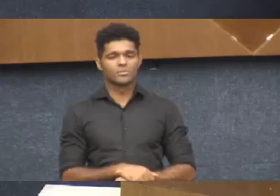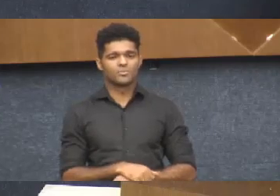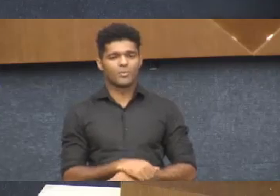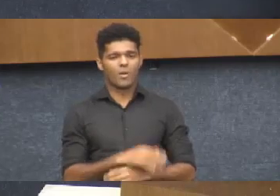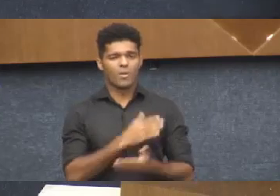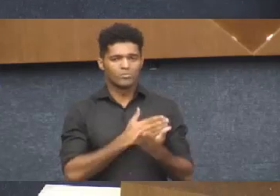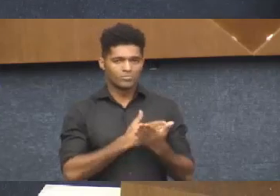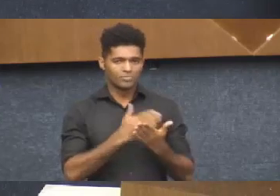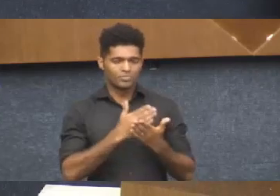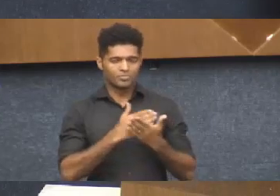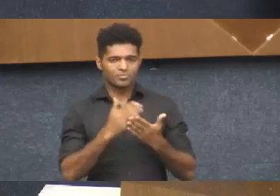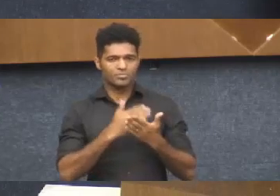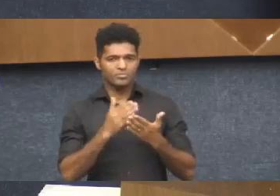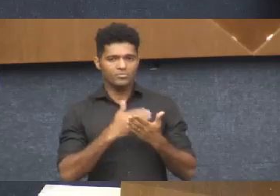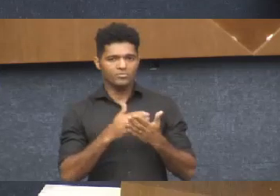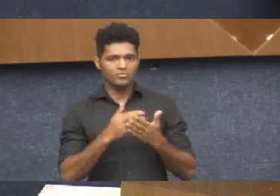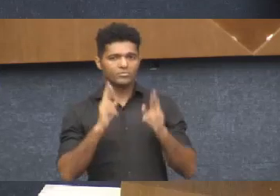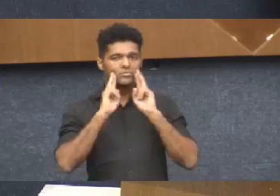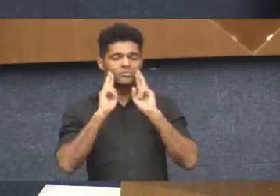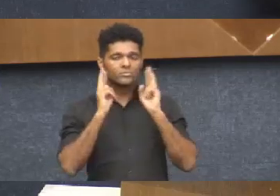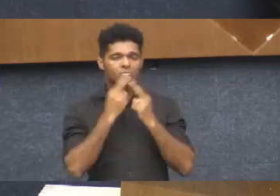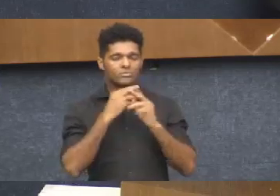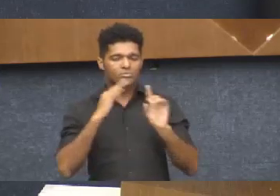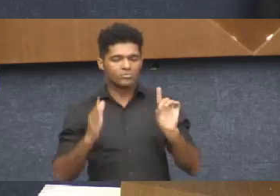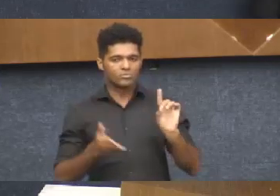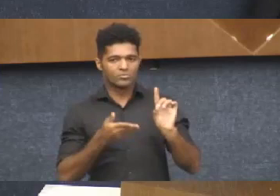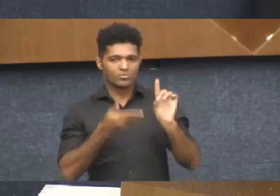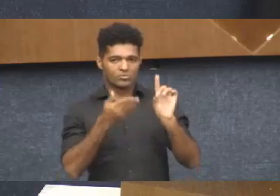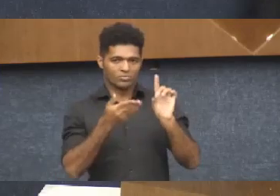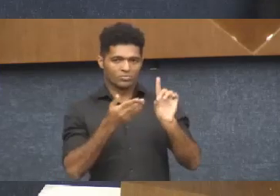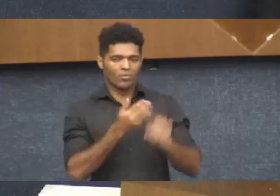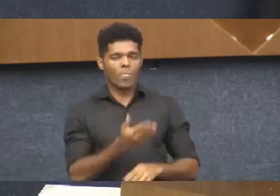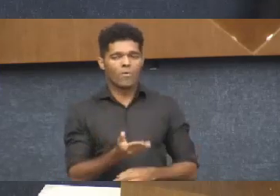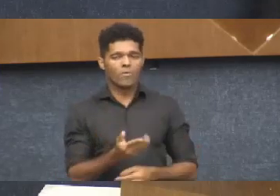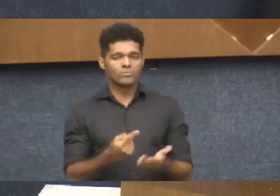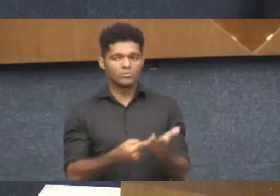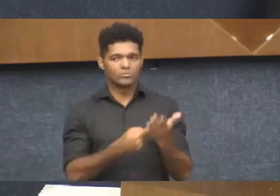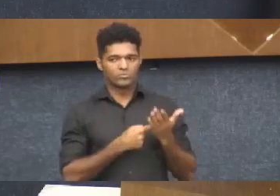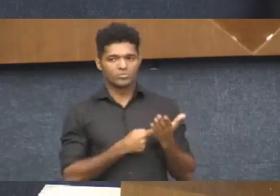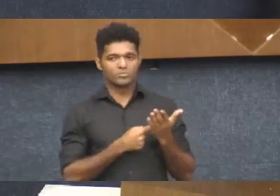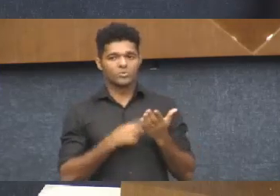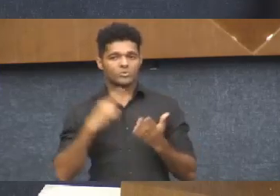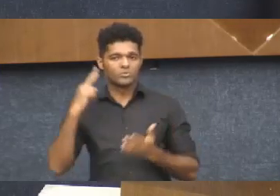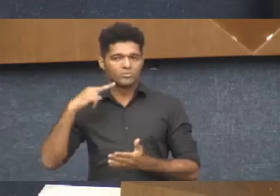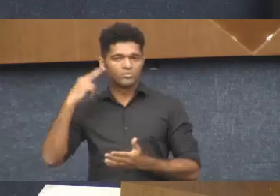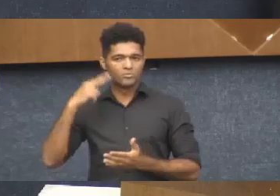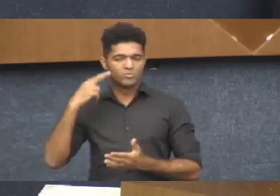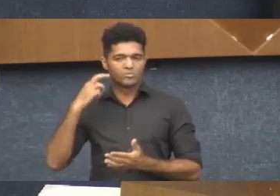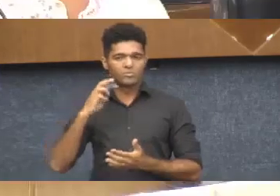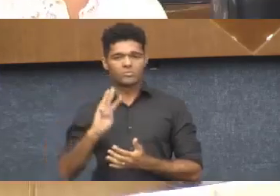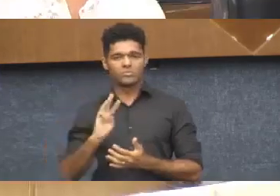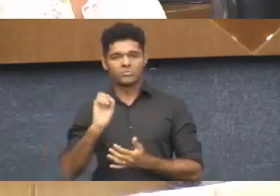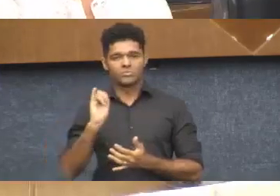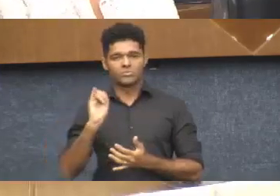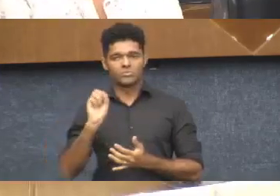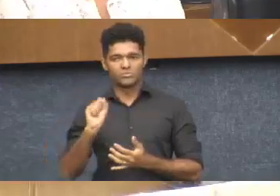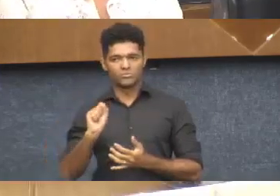Para dar início a esta solenidade, o vereador Wilsinho da Tabu.